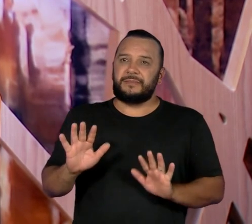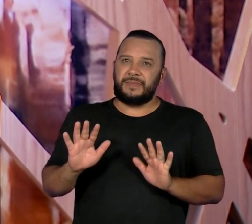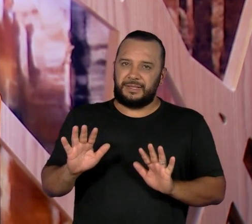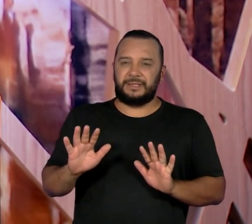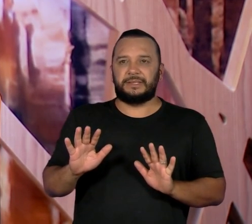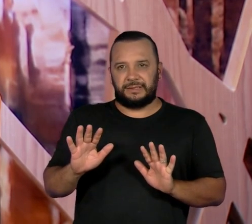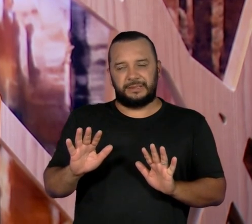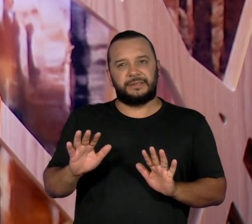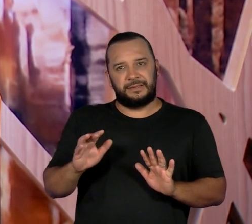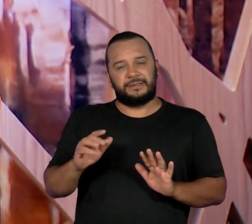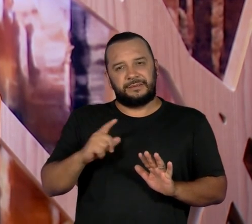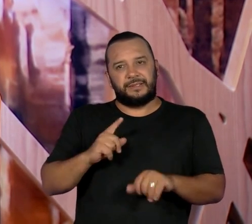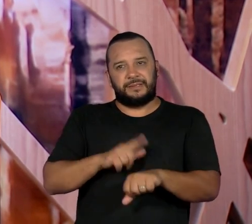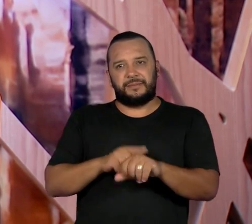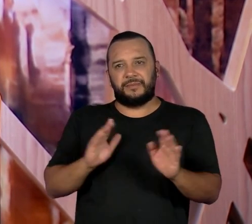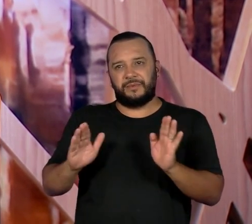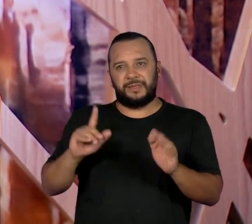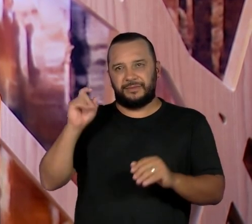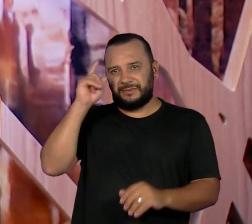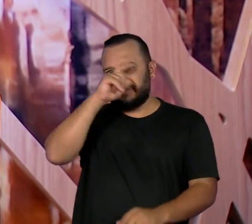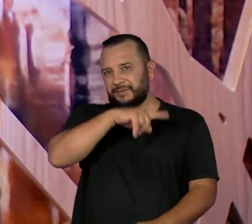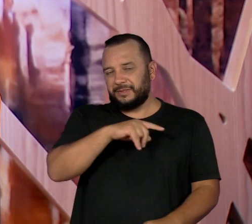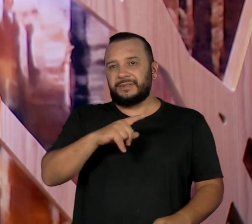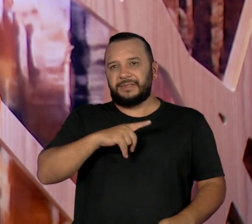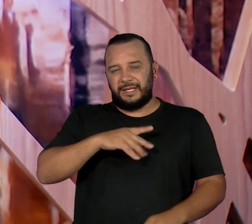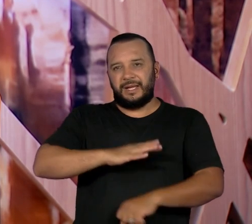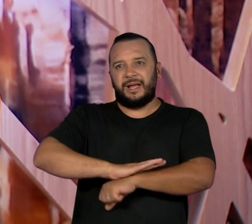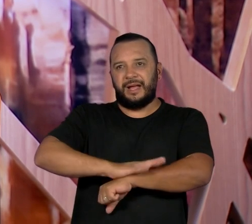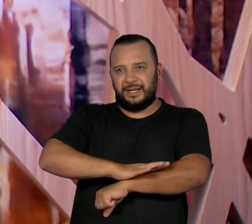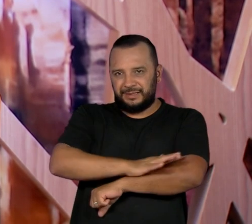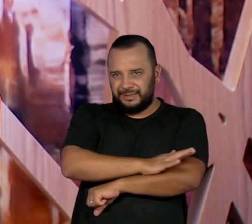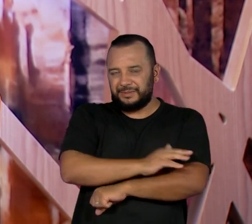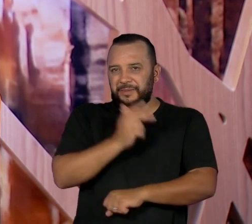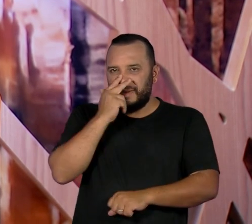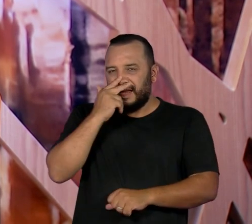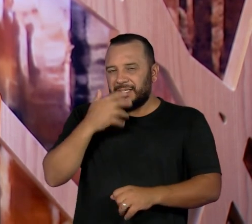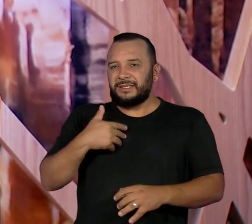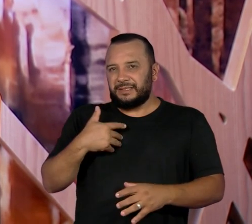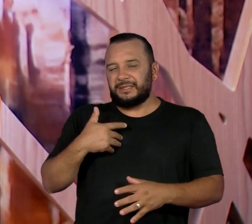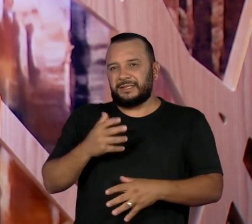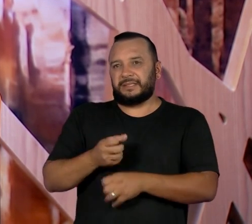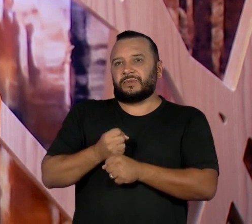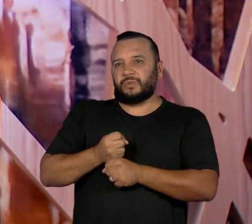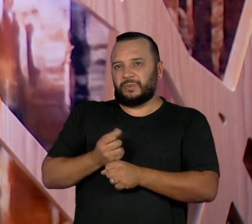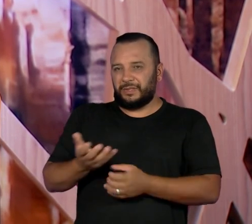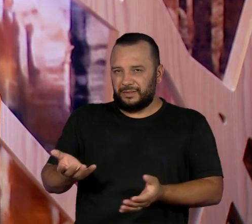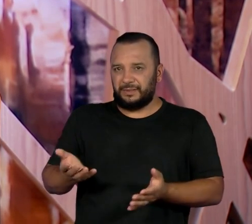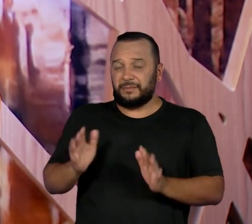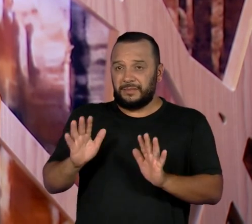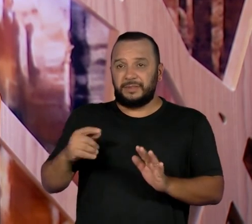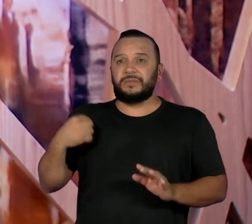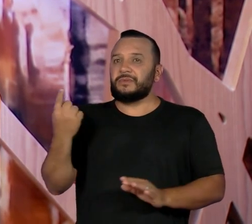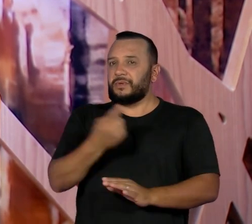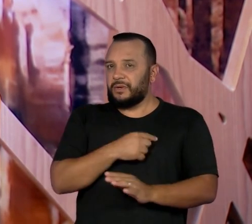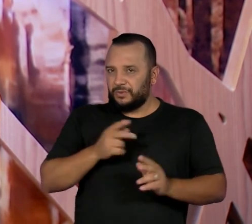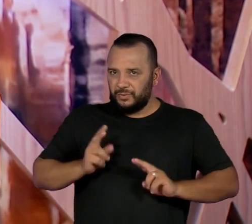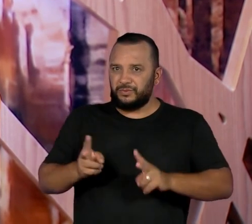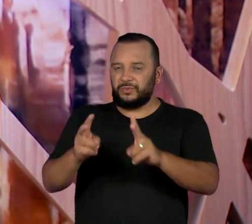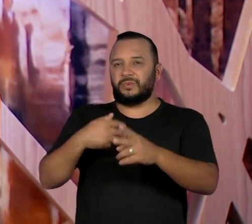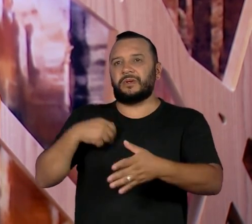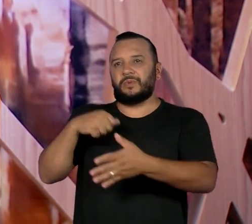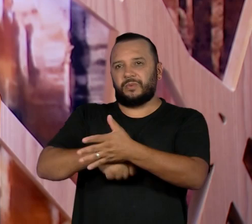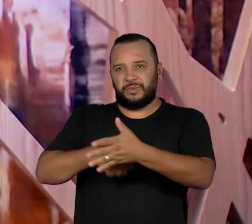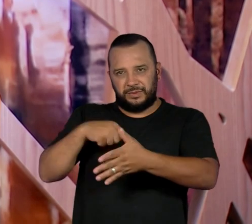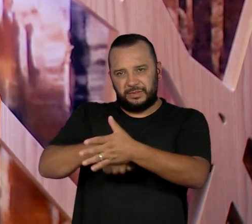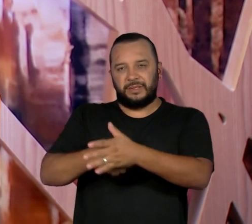está um tanto quanto distante, existe o racismo que segura essa onda, mas a gente continua lutando para